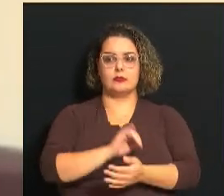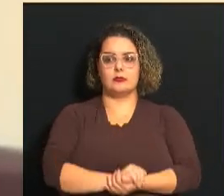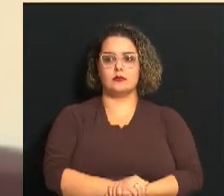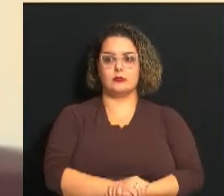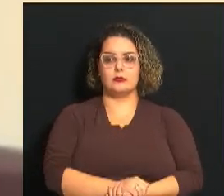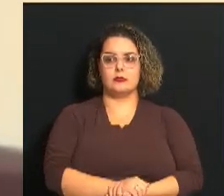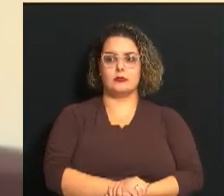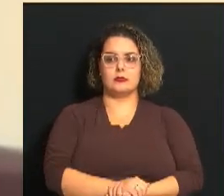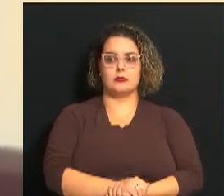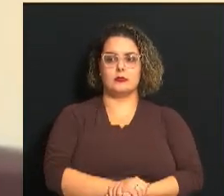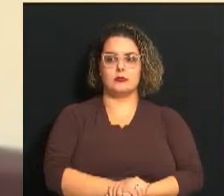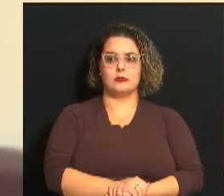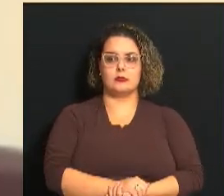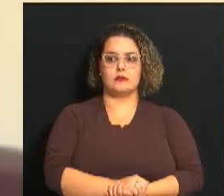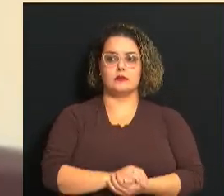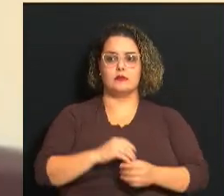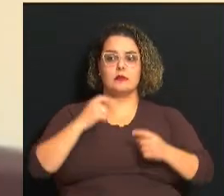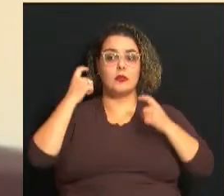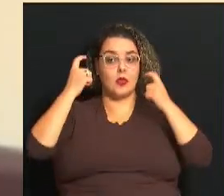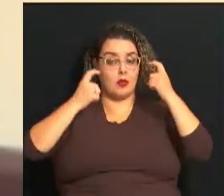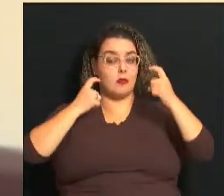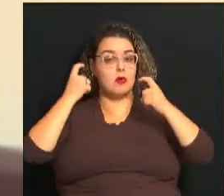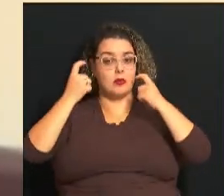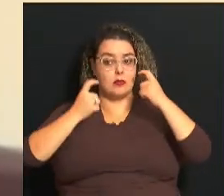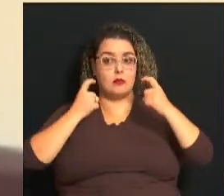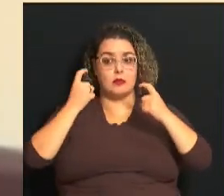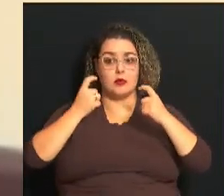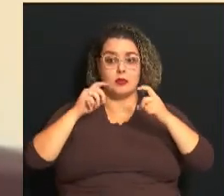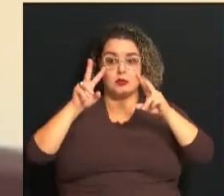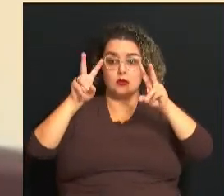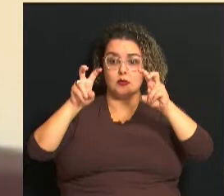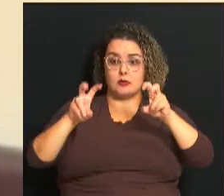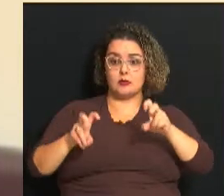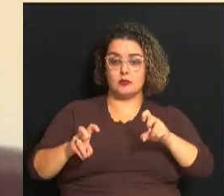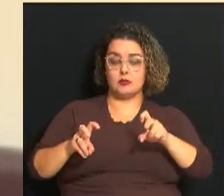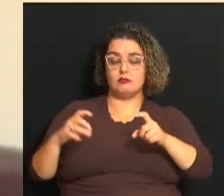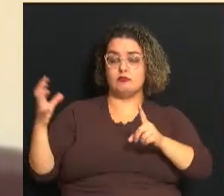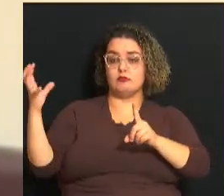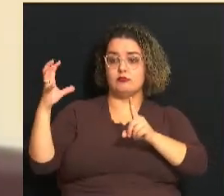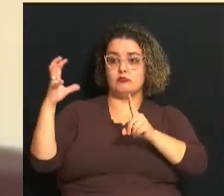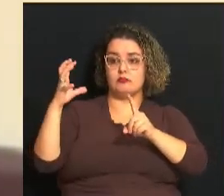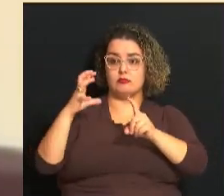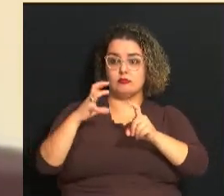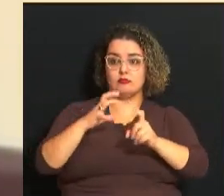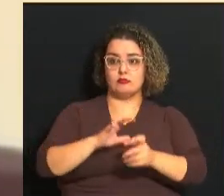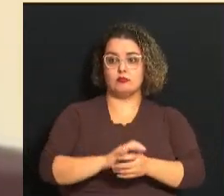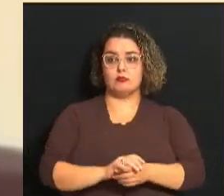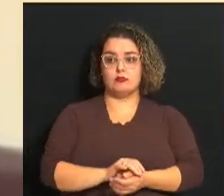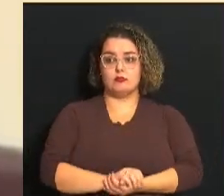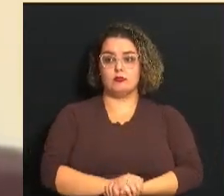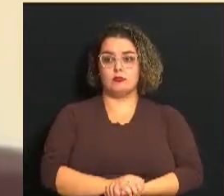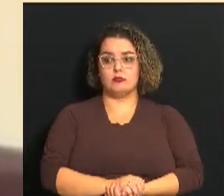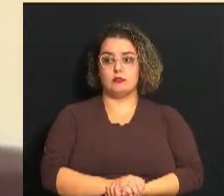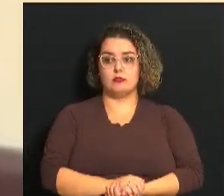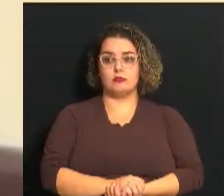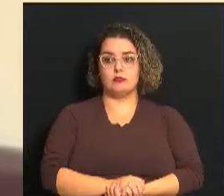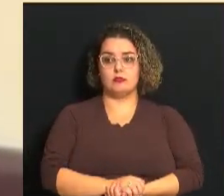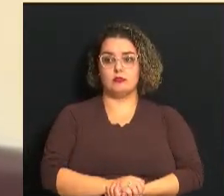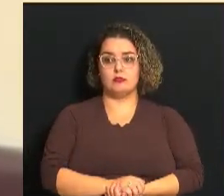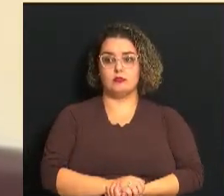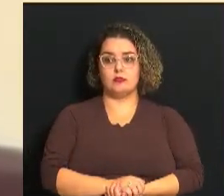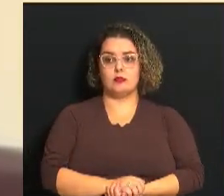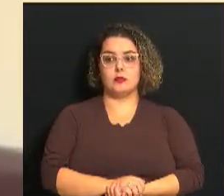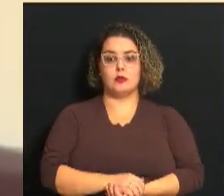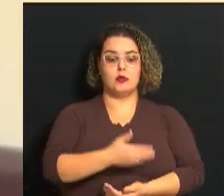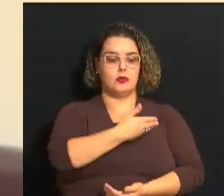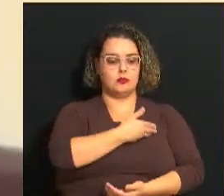porque é muito preocupante essa questão do assédio em todos os né tanto no serviço